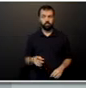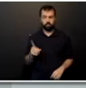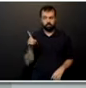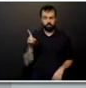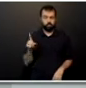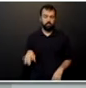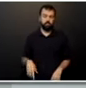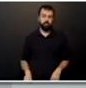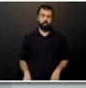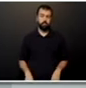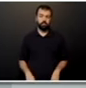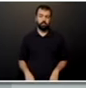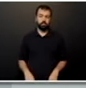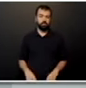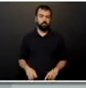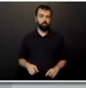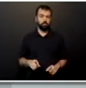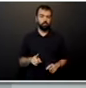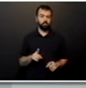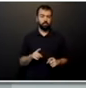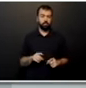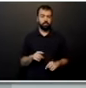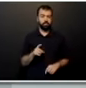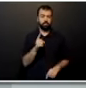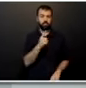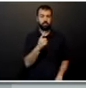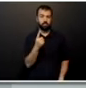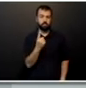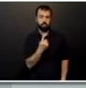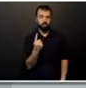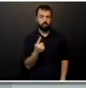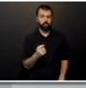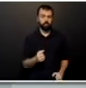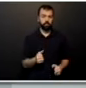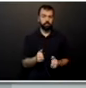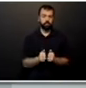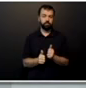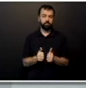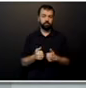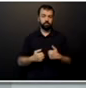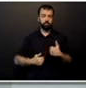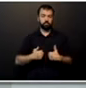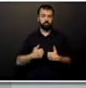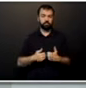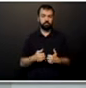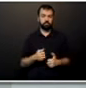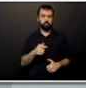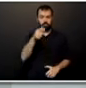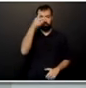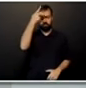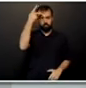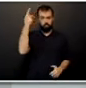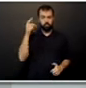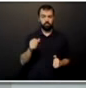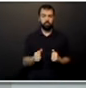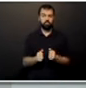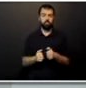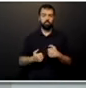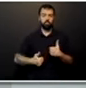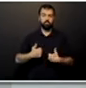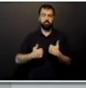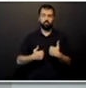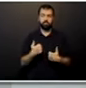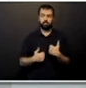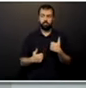simulado melhor ideb dos 11 jogadores de um time de futebol apenas quatro tem menos de 25